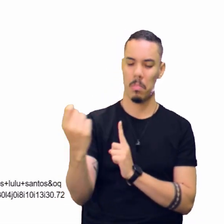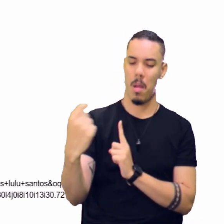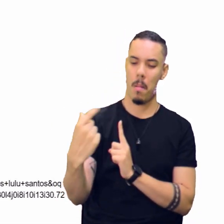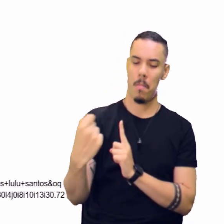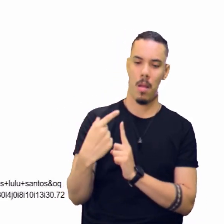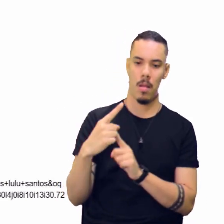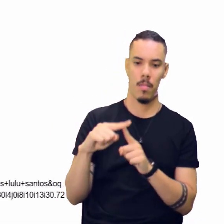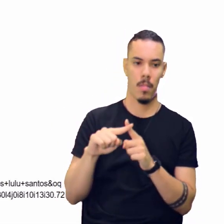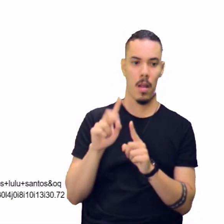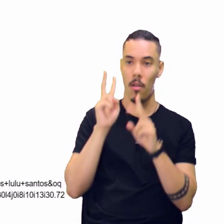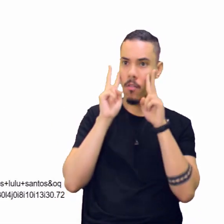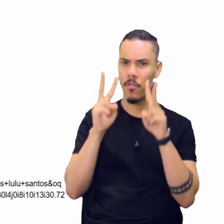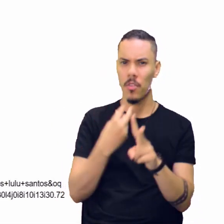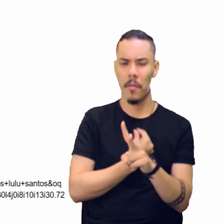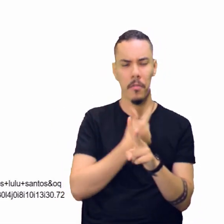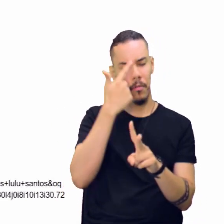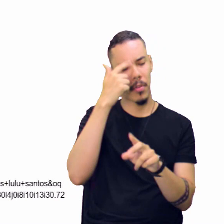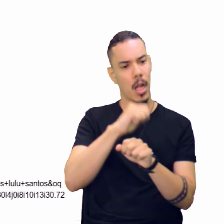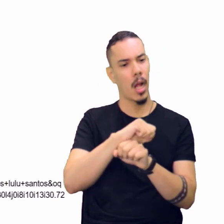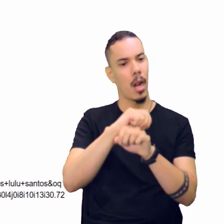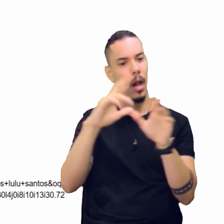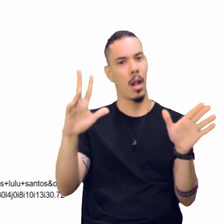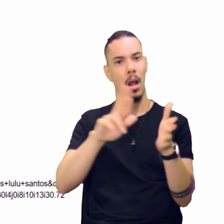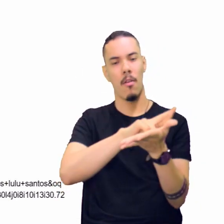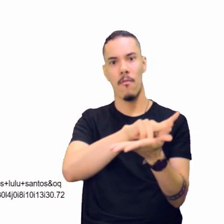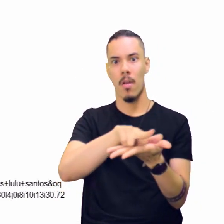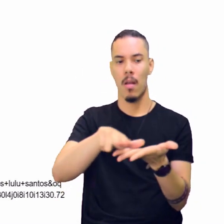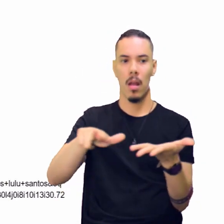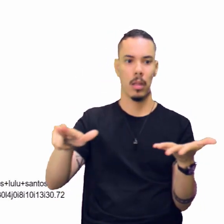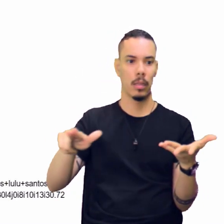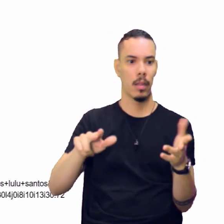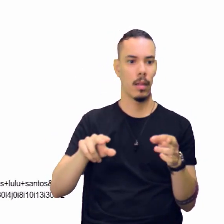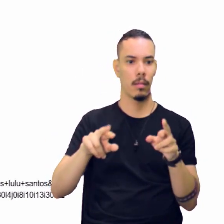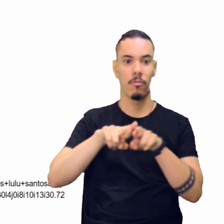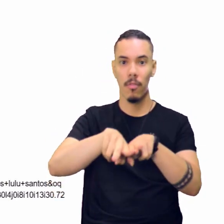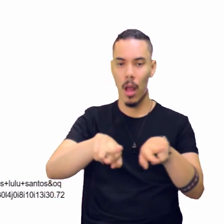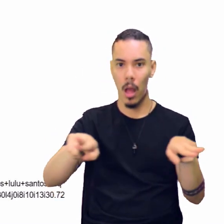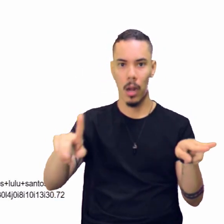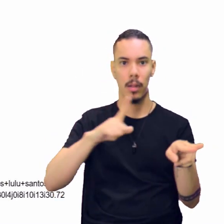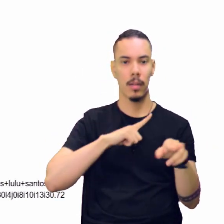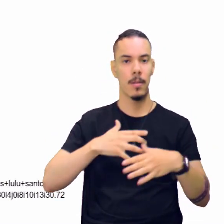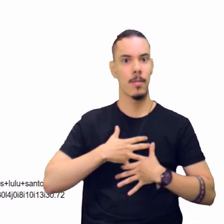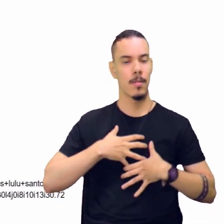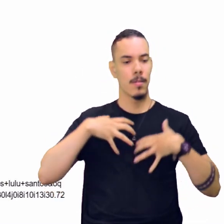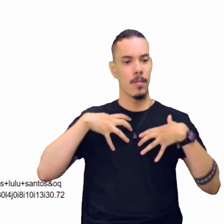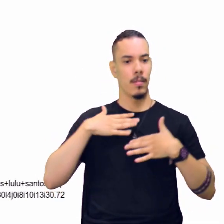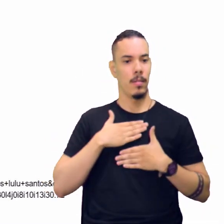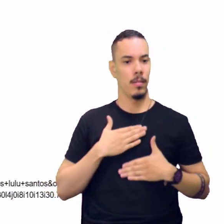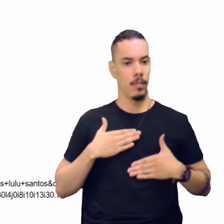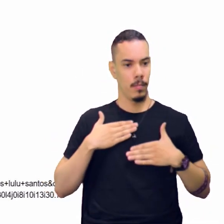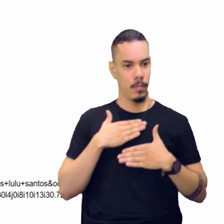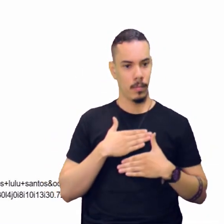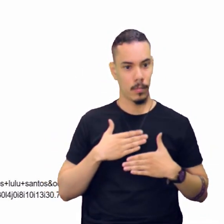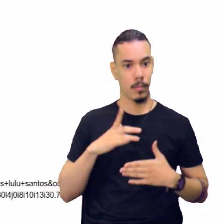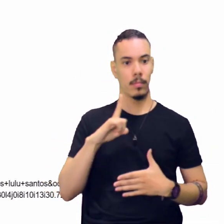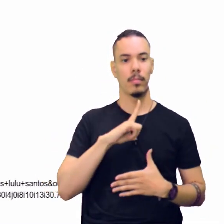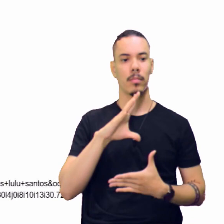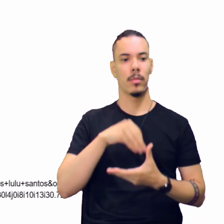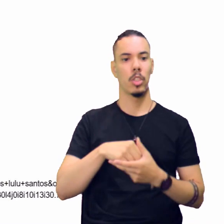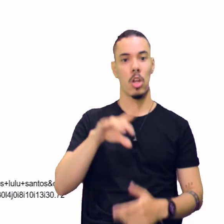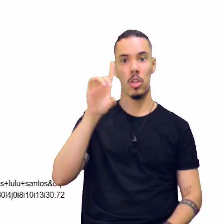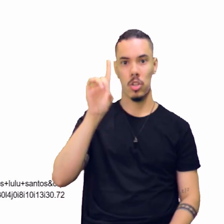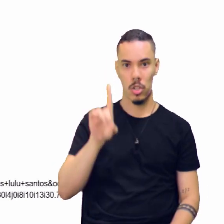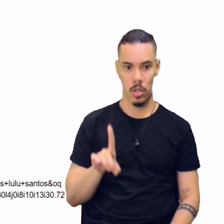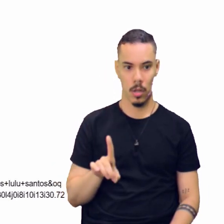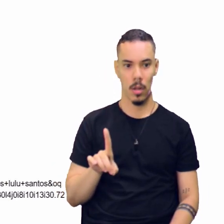vejo a vida mais clara e farta, repleta de toda a satisfação. Que se tem direito